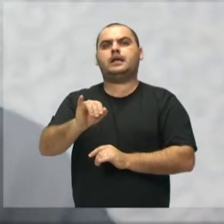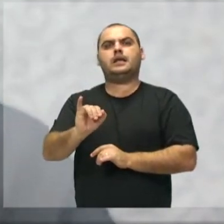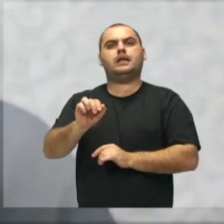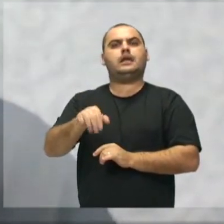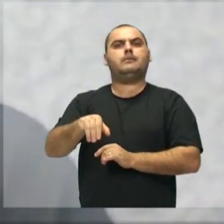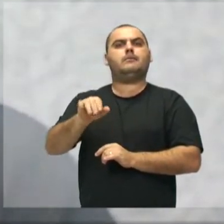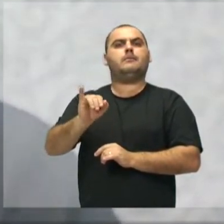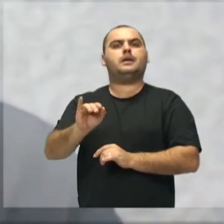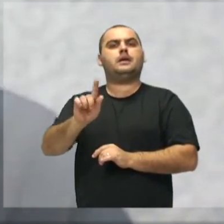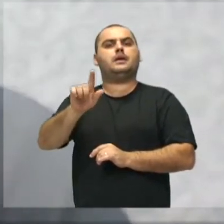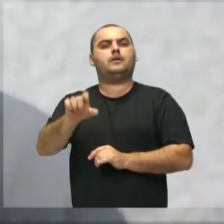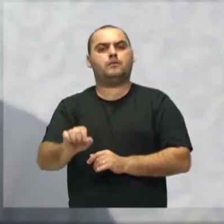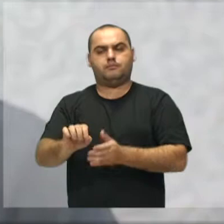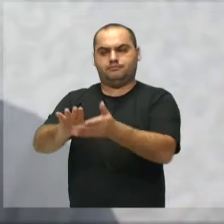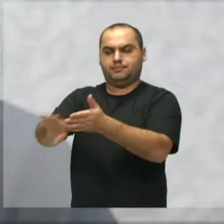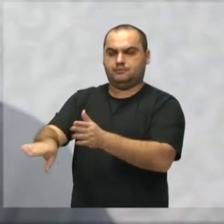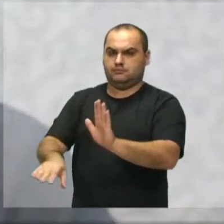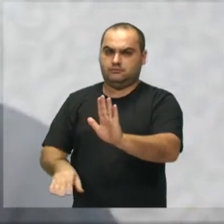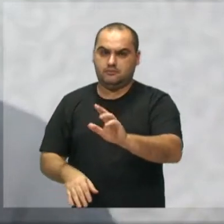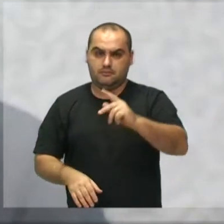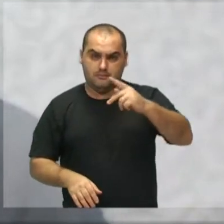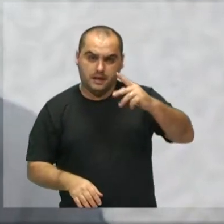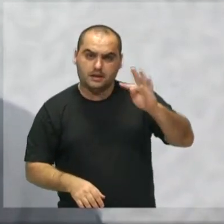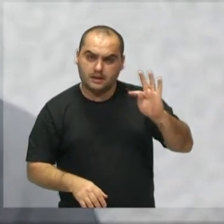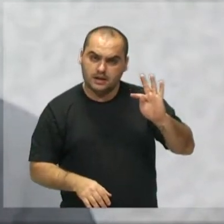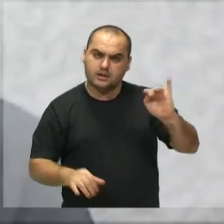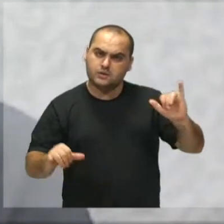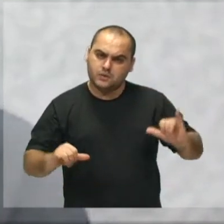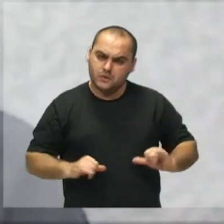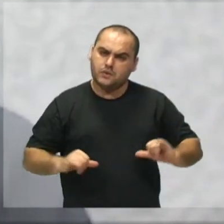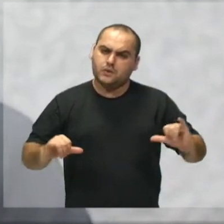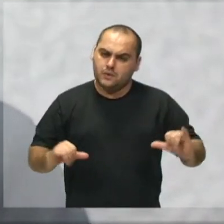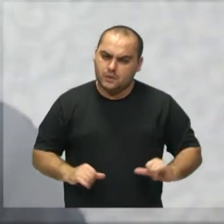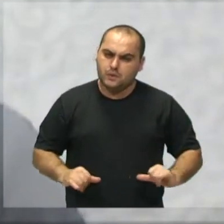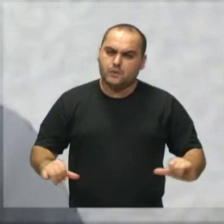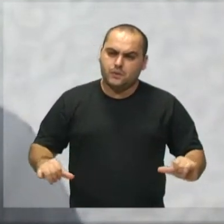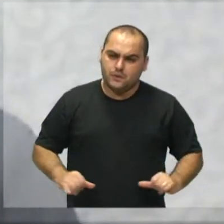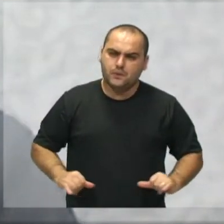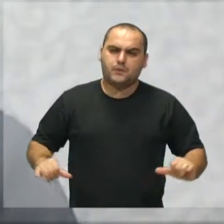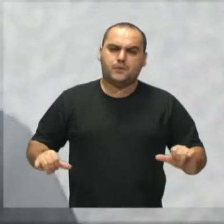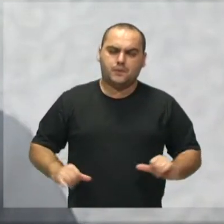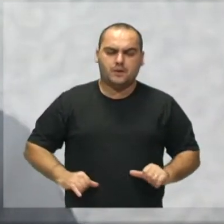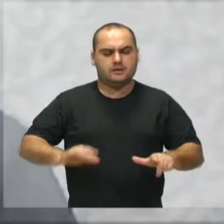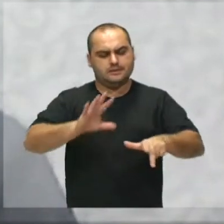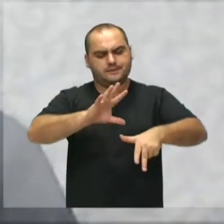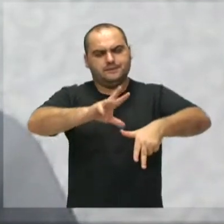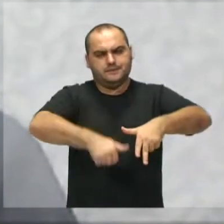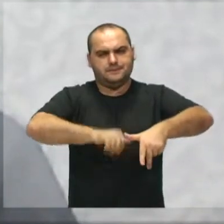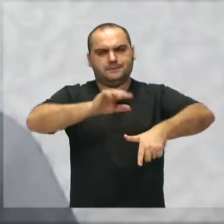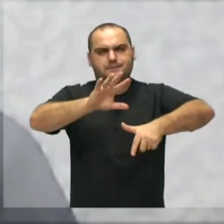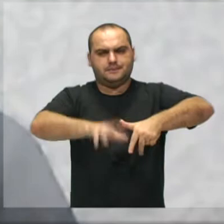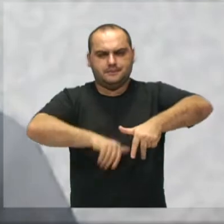Né? O PT está sofrendo ainda as consequências da corrupção ao qual